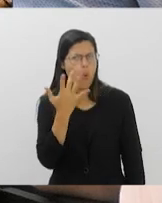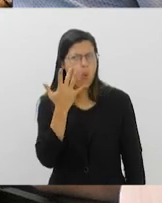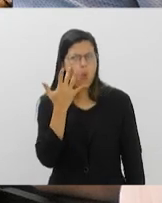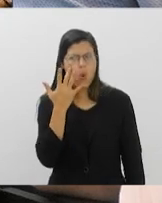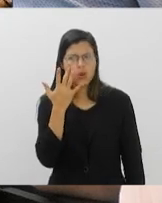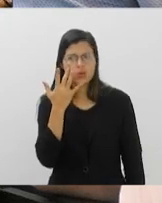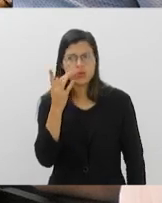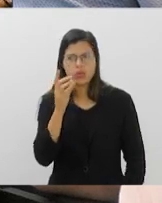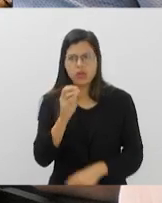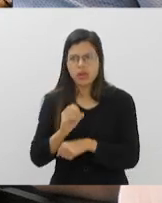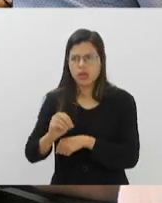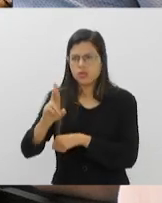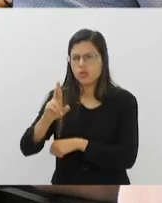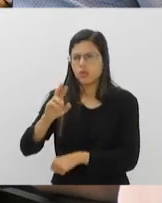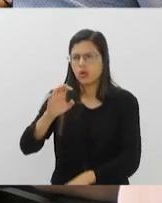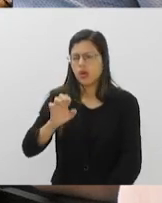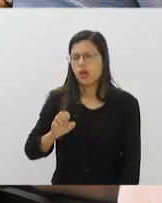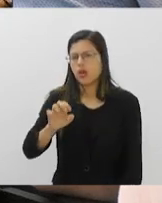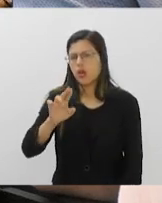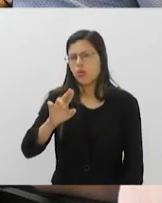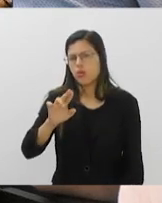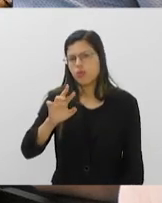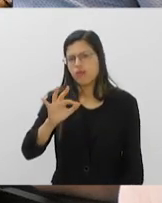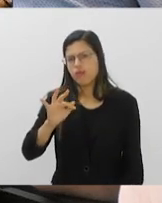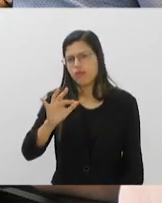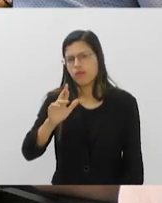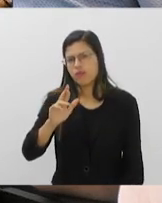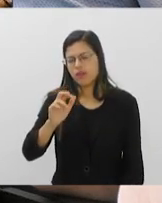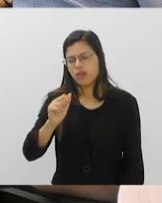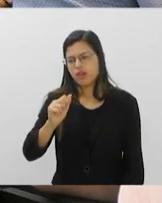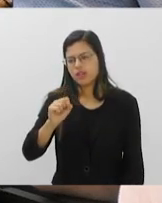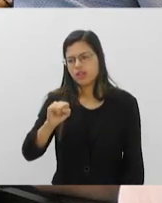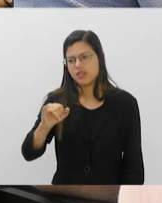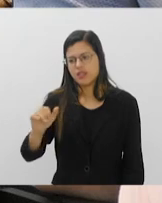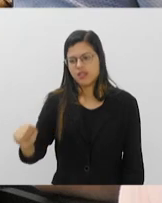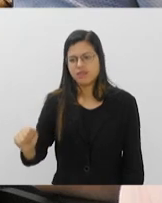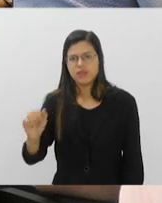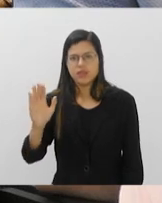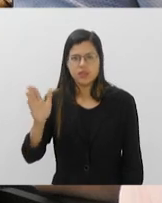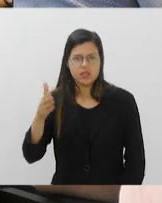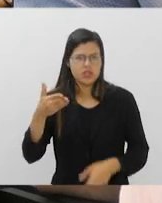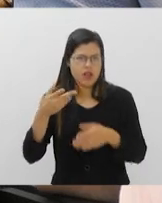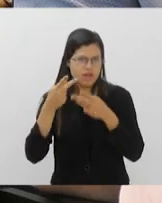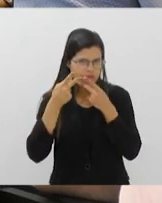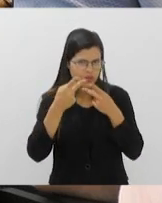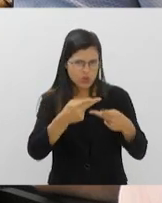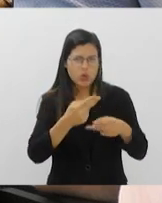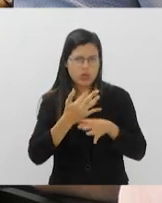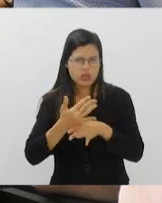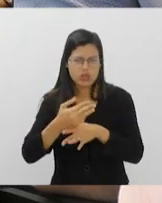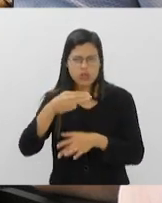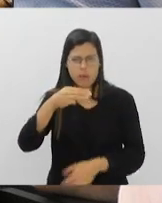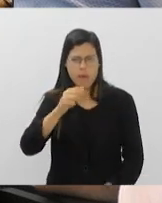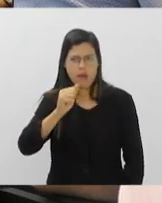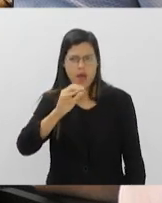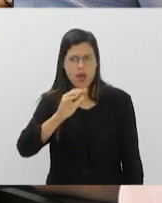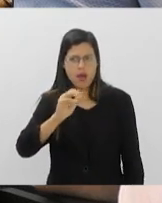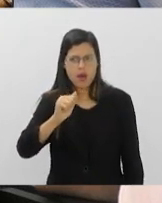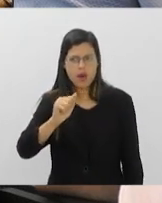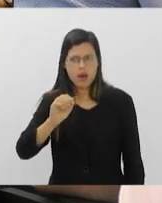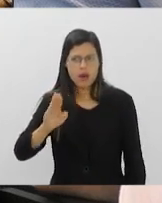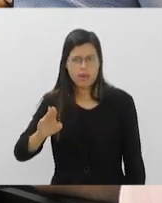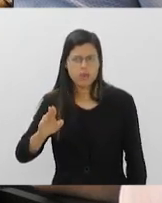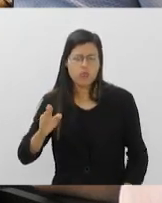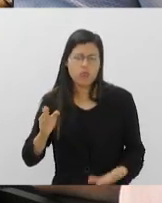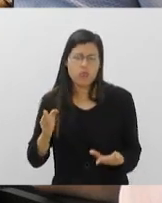euf já teve Macabu ao que uma boa conferência Agora o negócio seguinte a